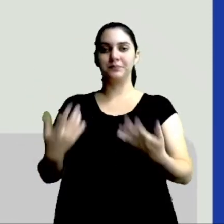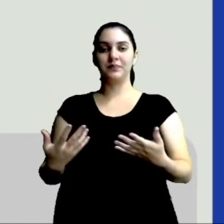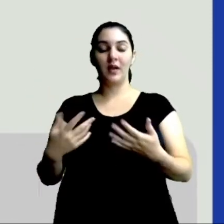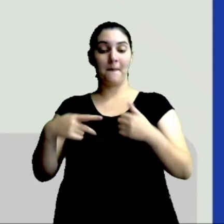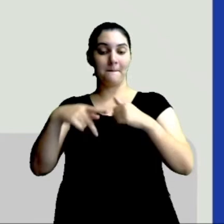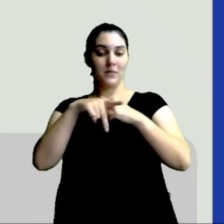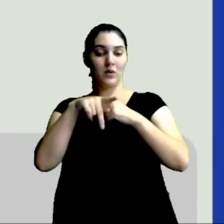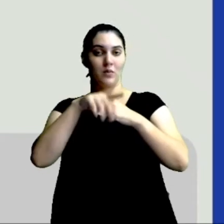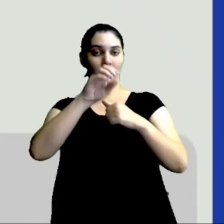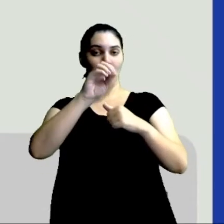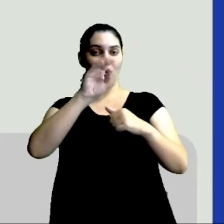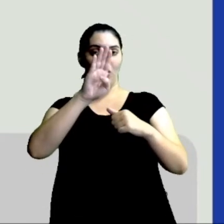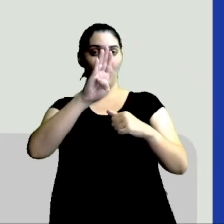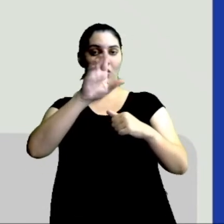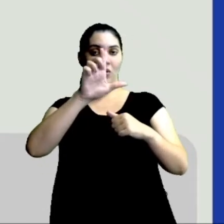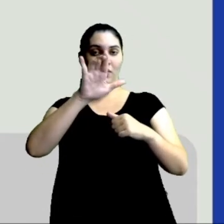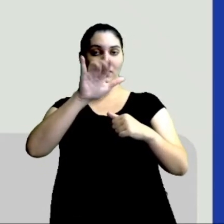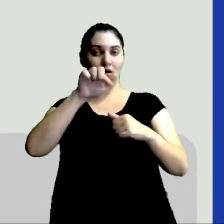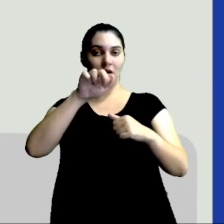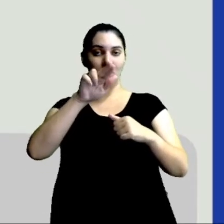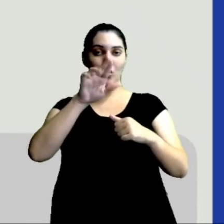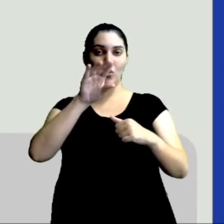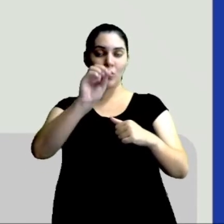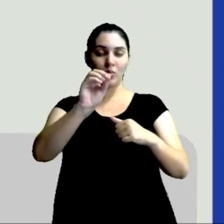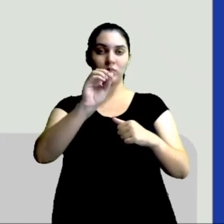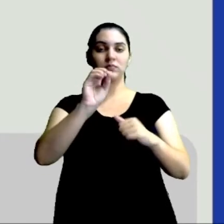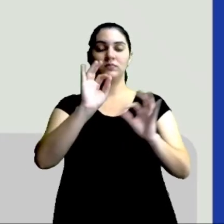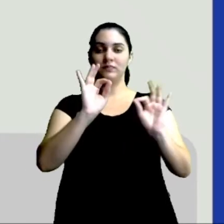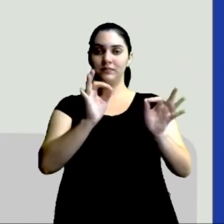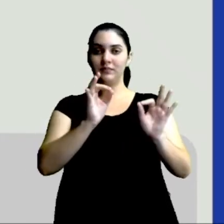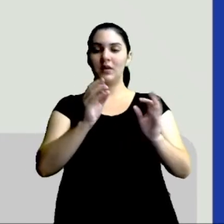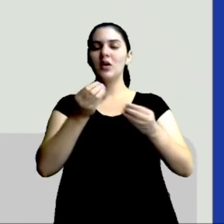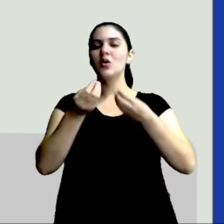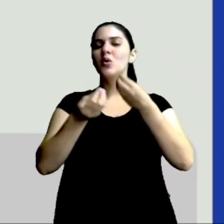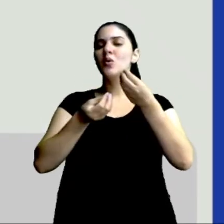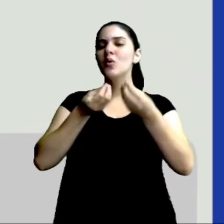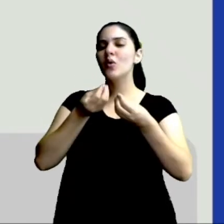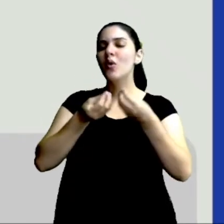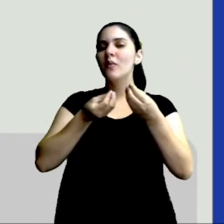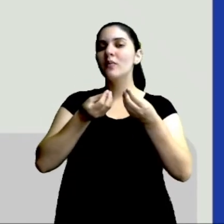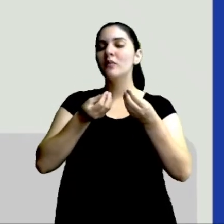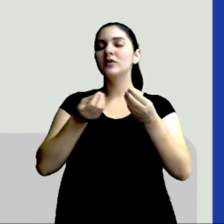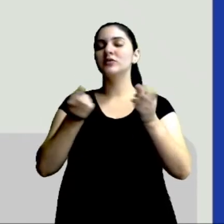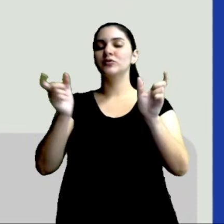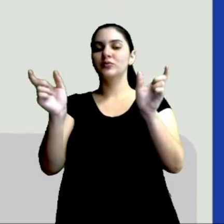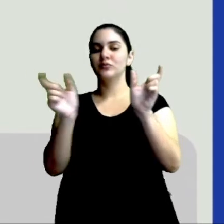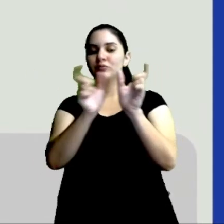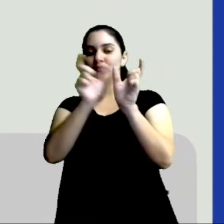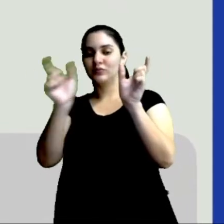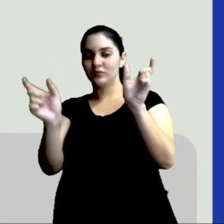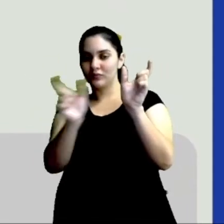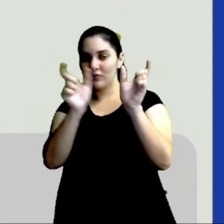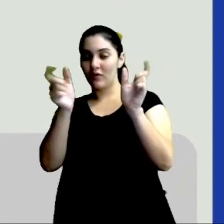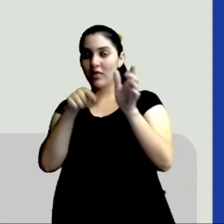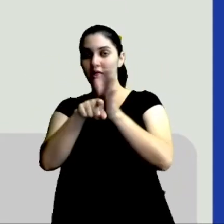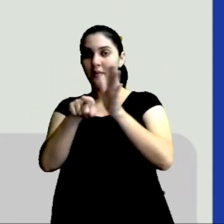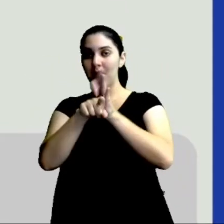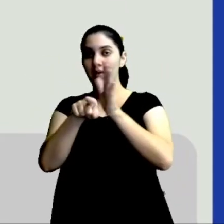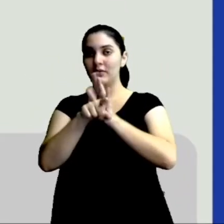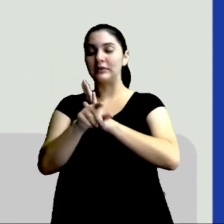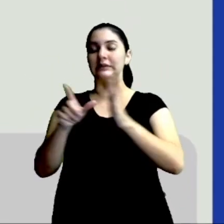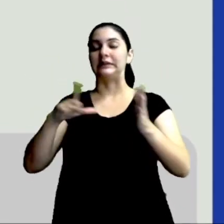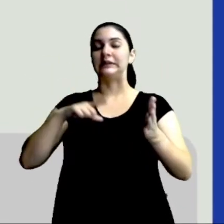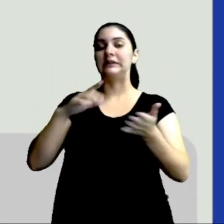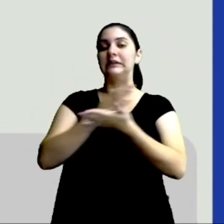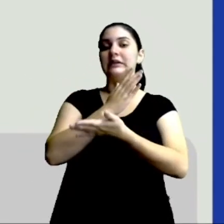tá bom? Então, ó, os pronomes do caso oblíquo funcionam como complemento do enunciado. Em alguns casos, devem